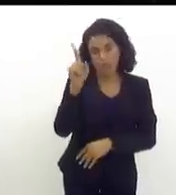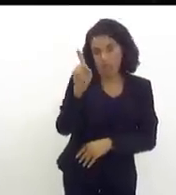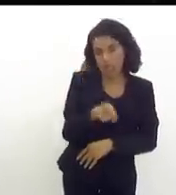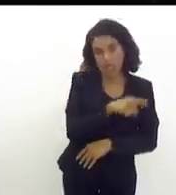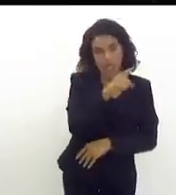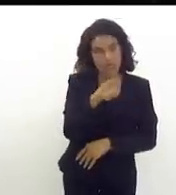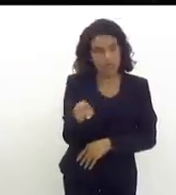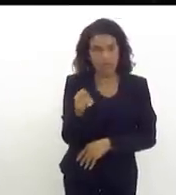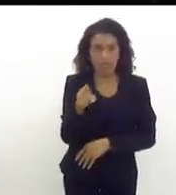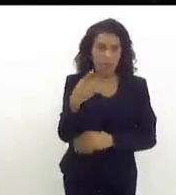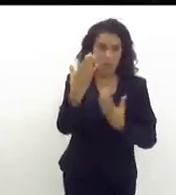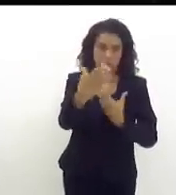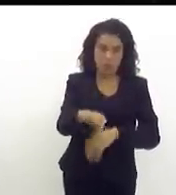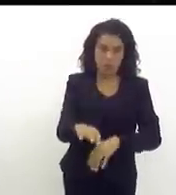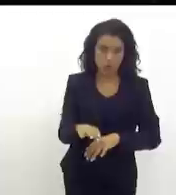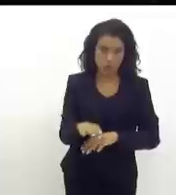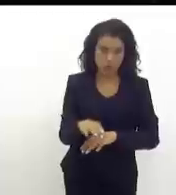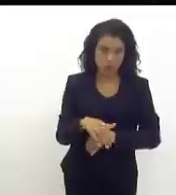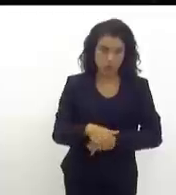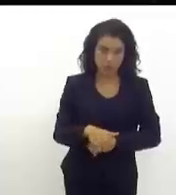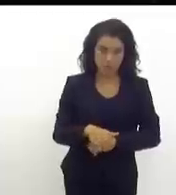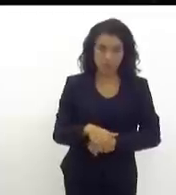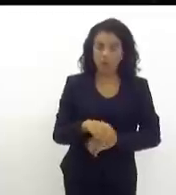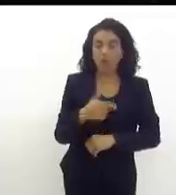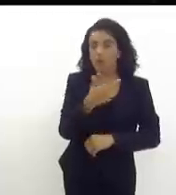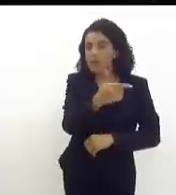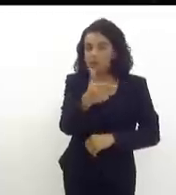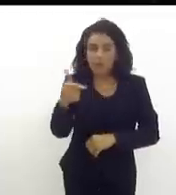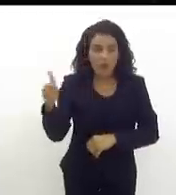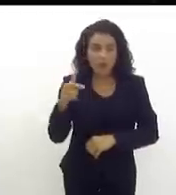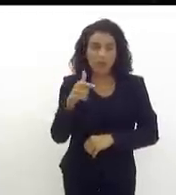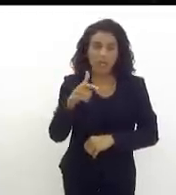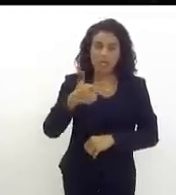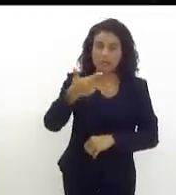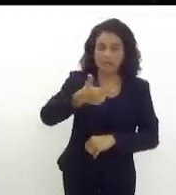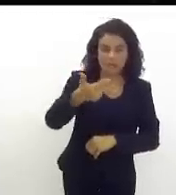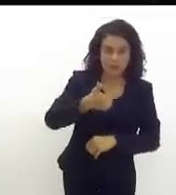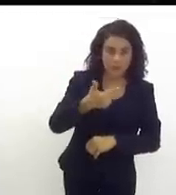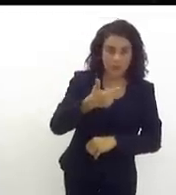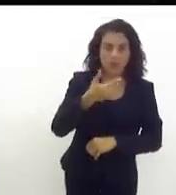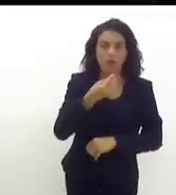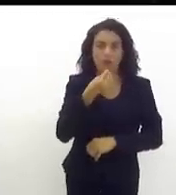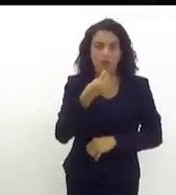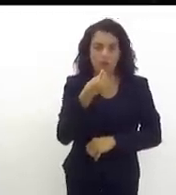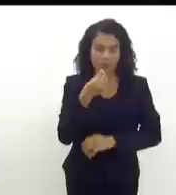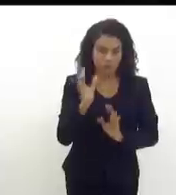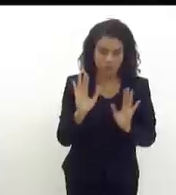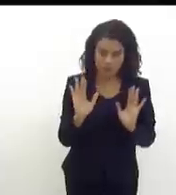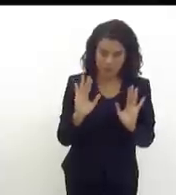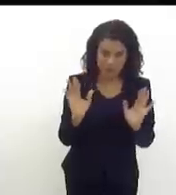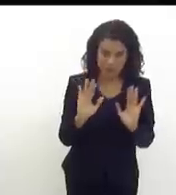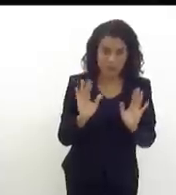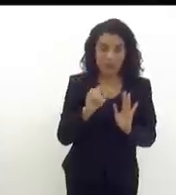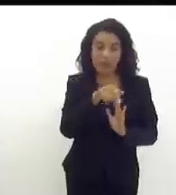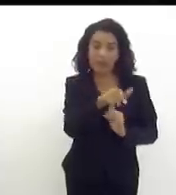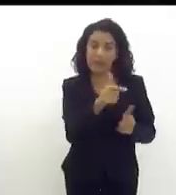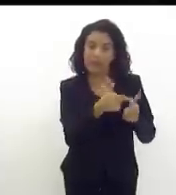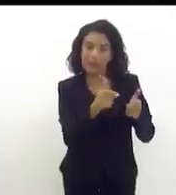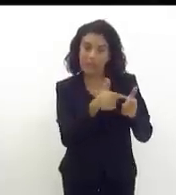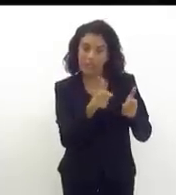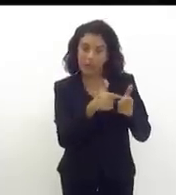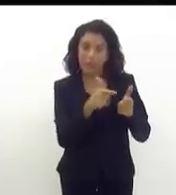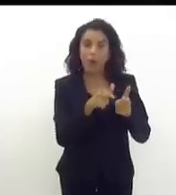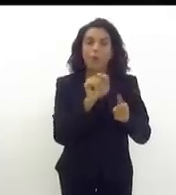parcial de um concurso público não existe segunda chance aonde teve problemas de